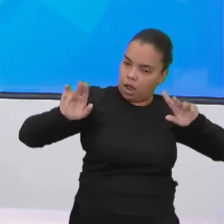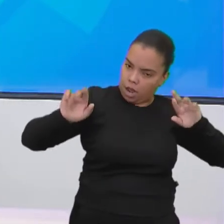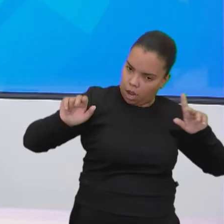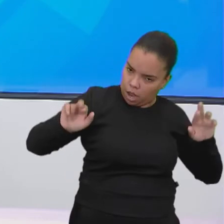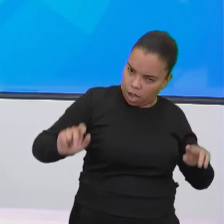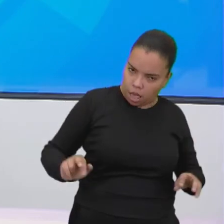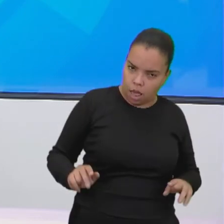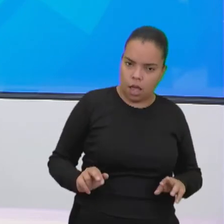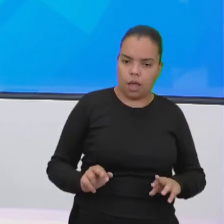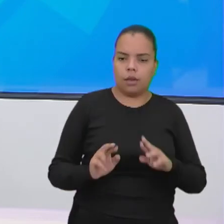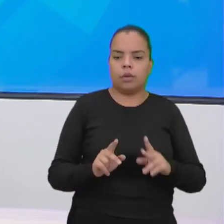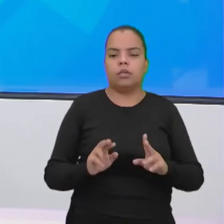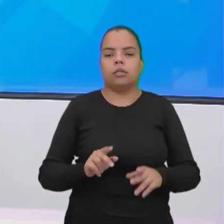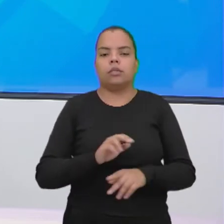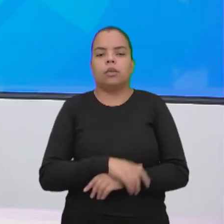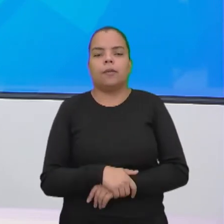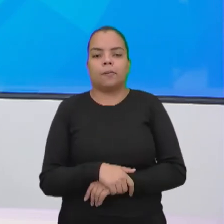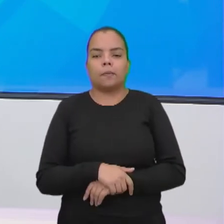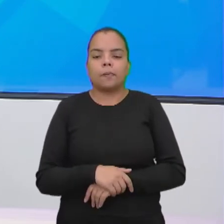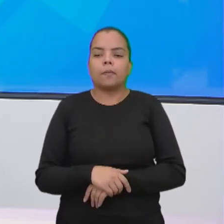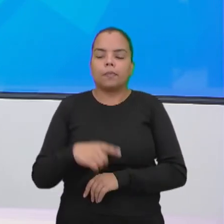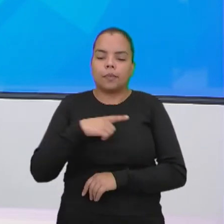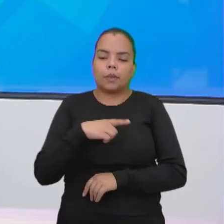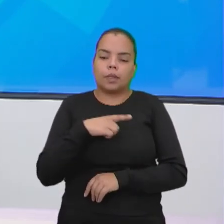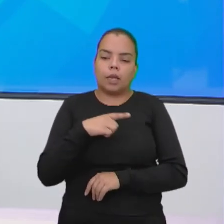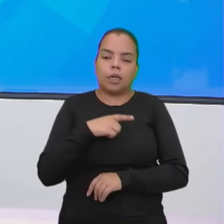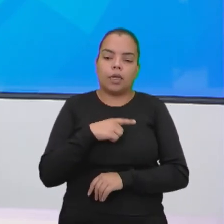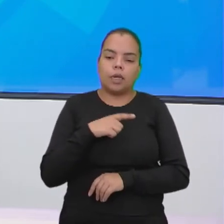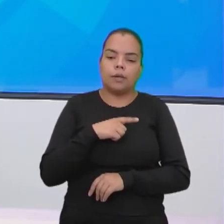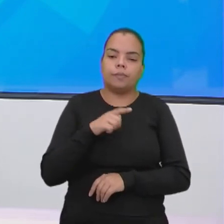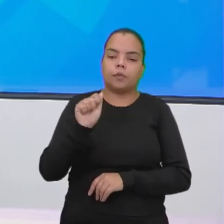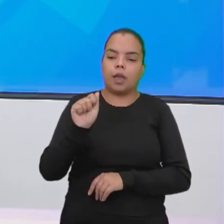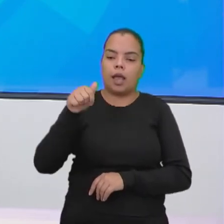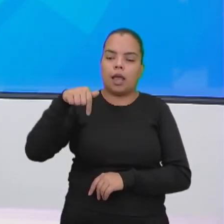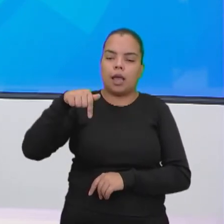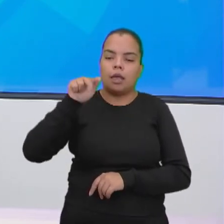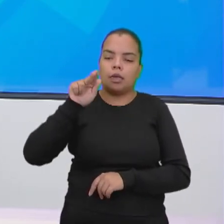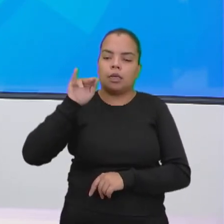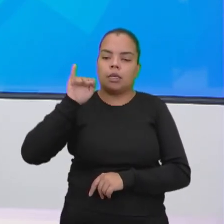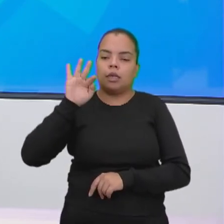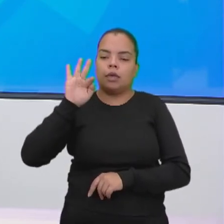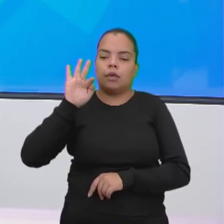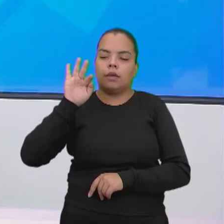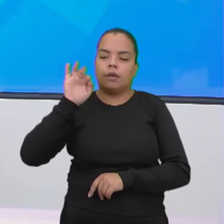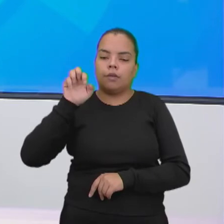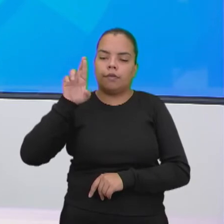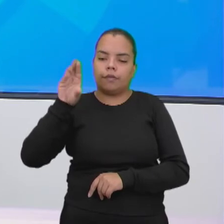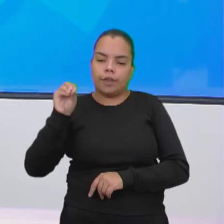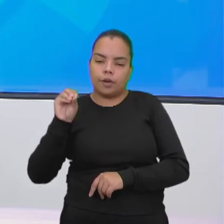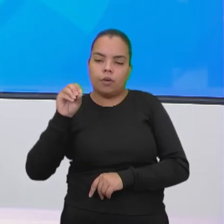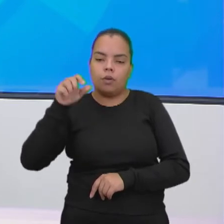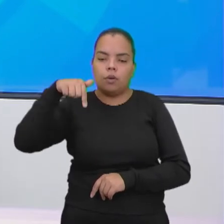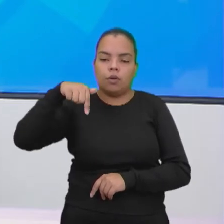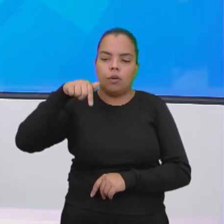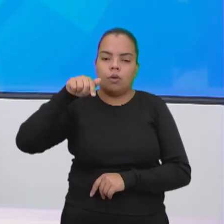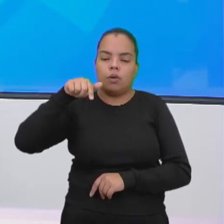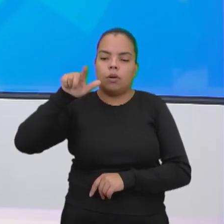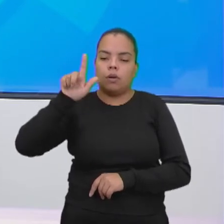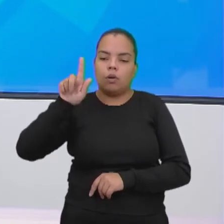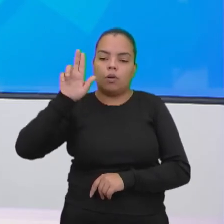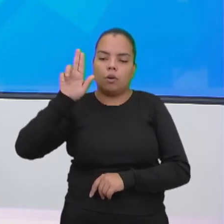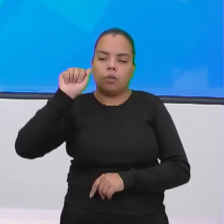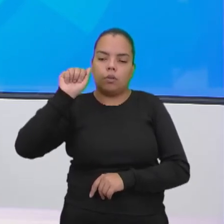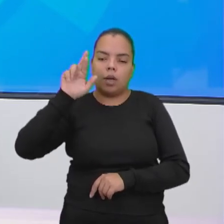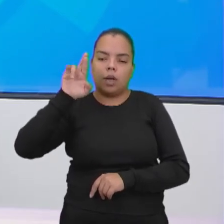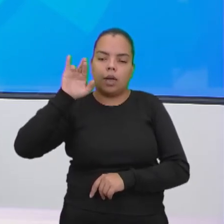aquífero Guarani, né? Que além de estar aqui no Brasil, também está em outros países da América do Sul, né? E os aquíferos, logicamente, eles